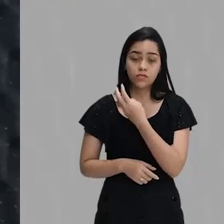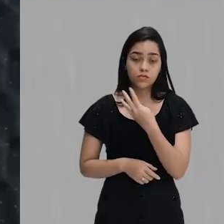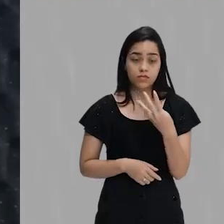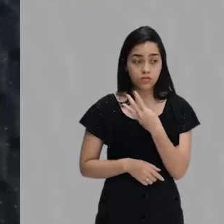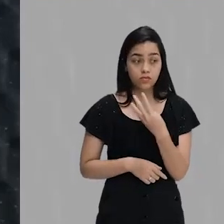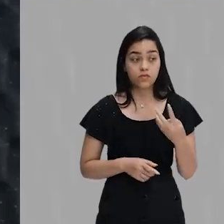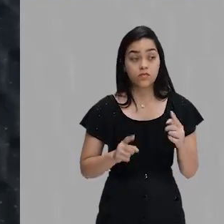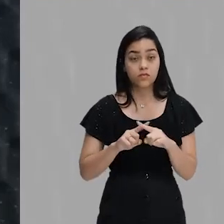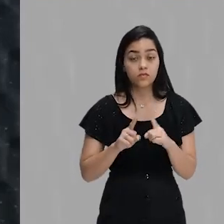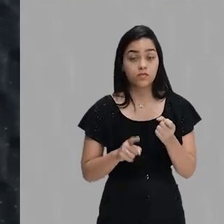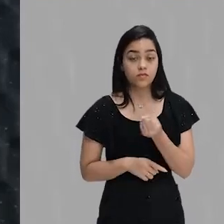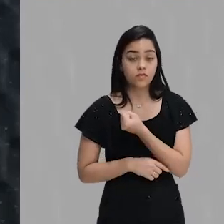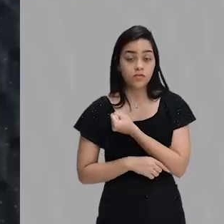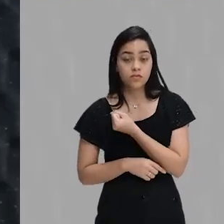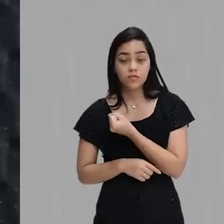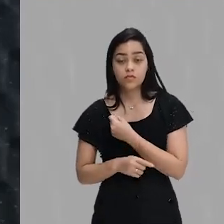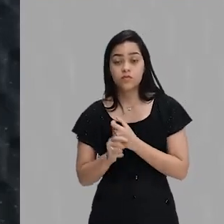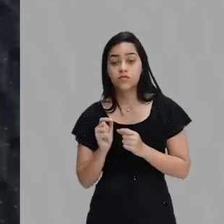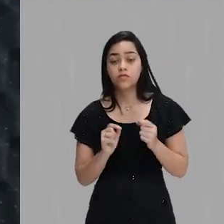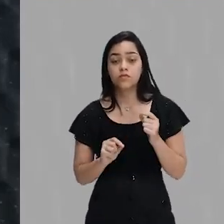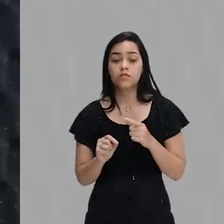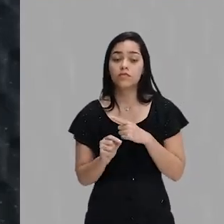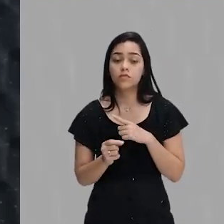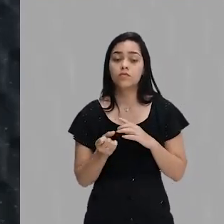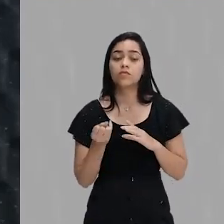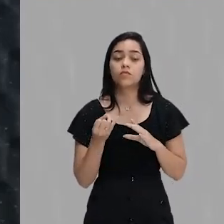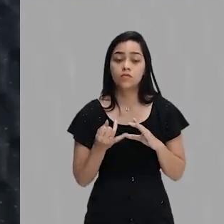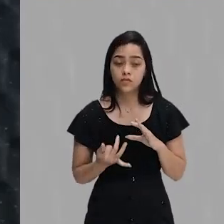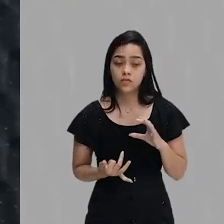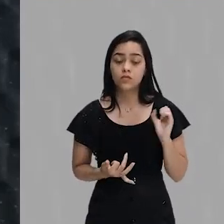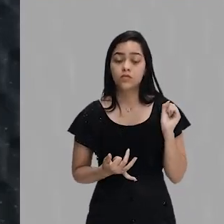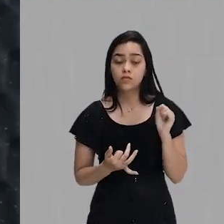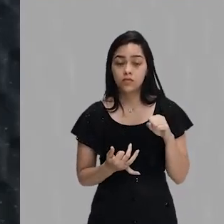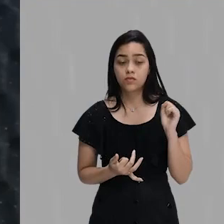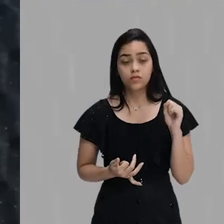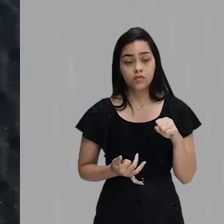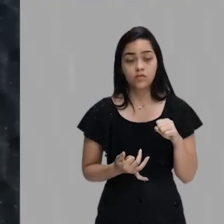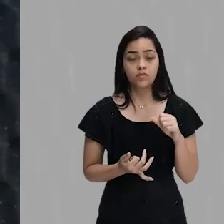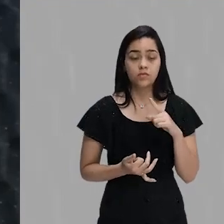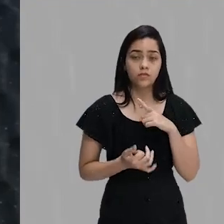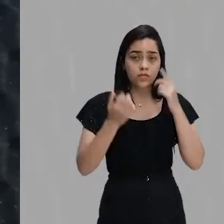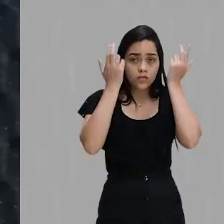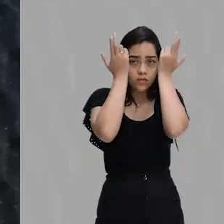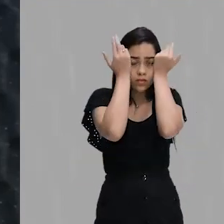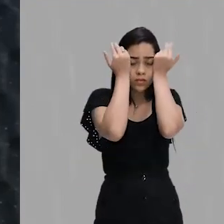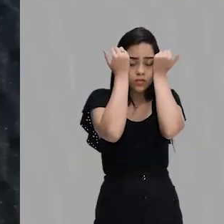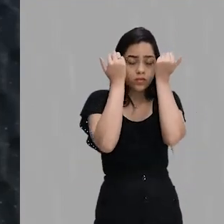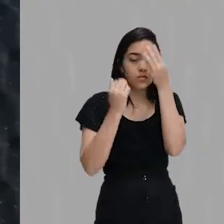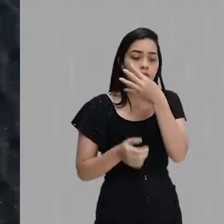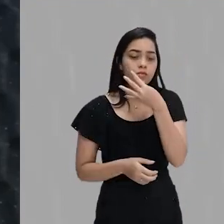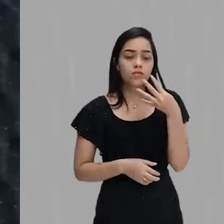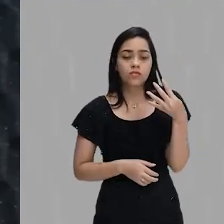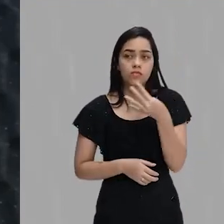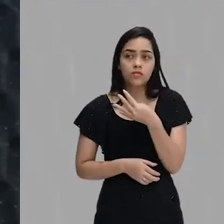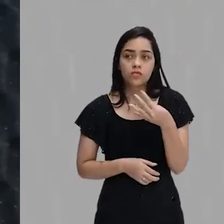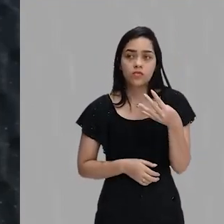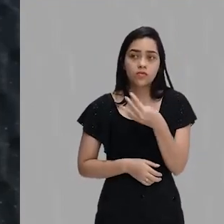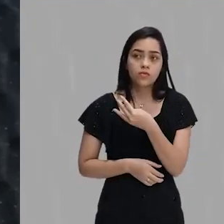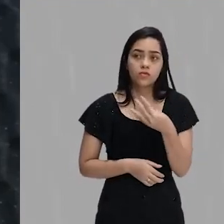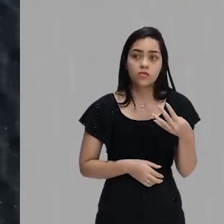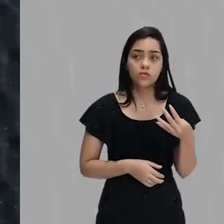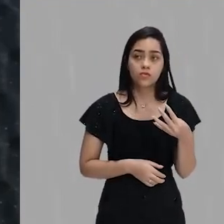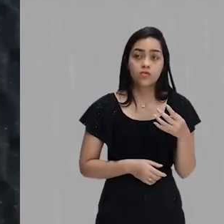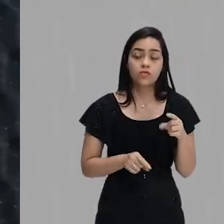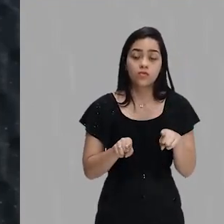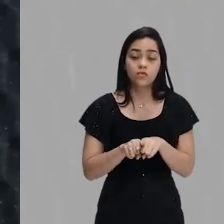cromossômico. Mas esse número cromossômico ele é característico. No caso do coelho, ele tem 44 cromossomos.